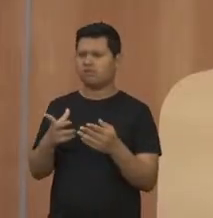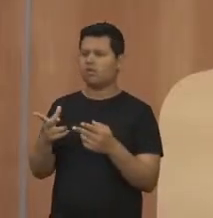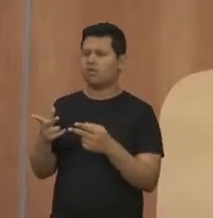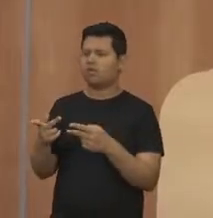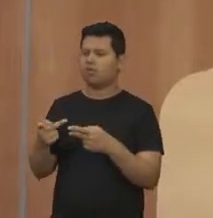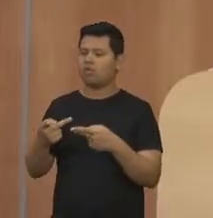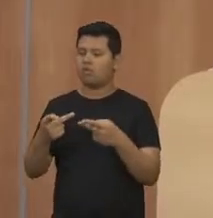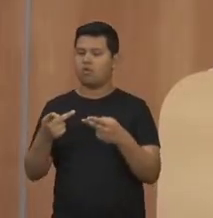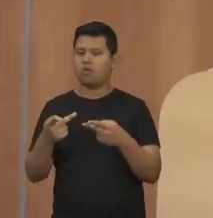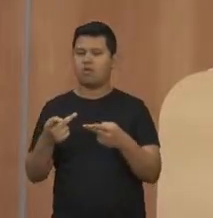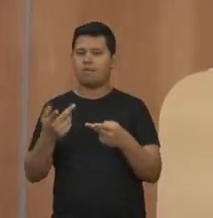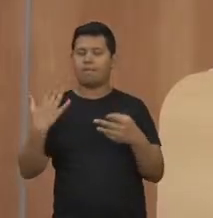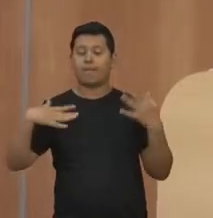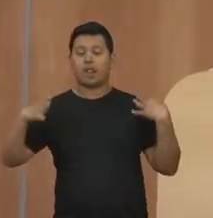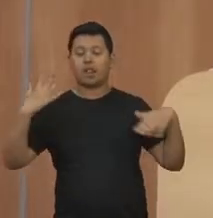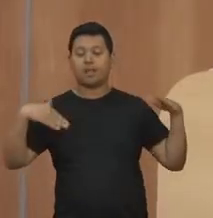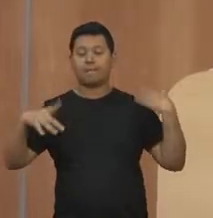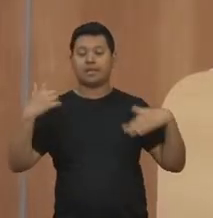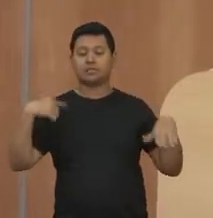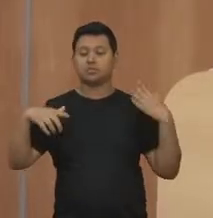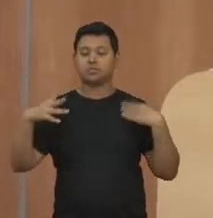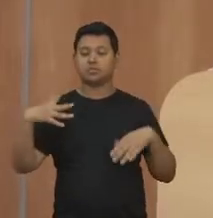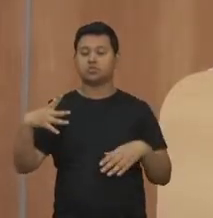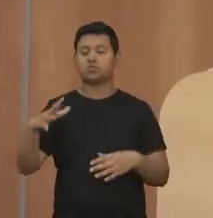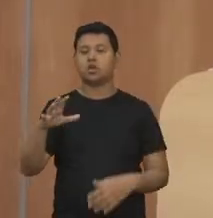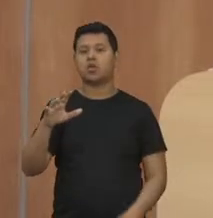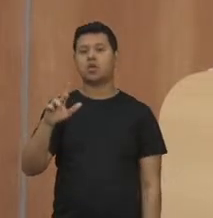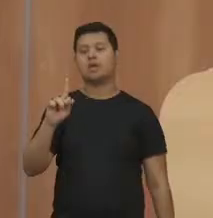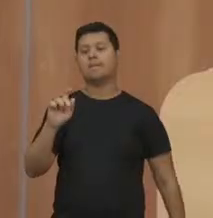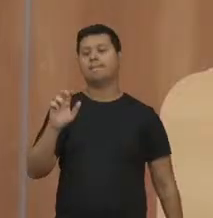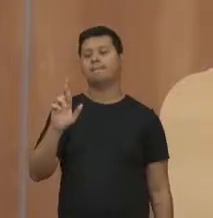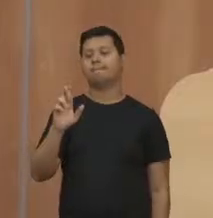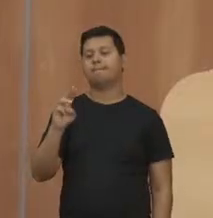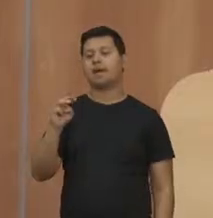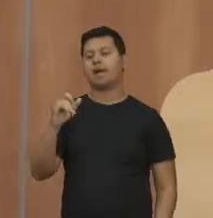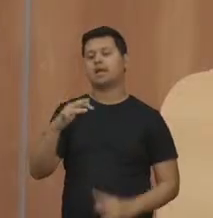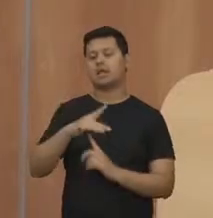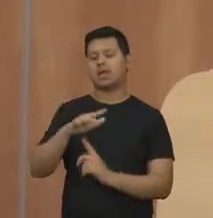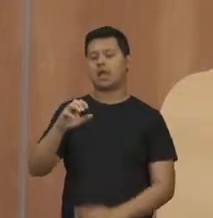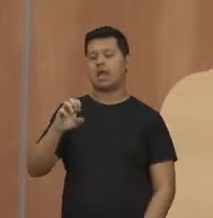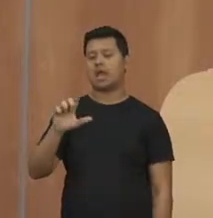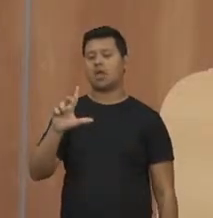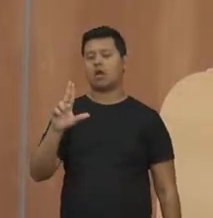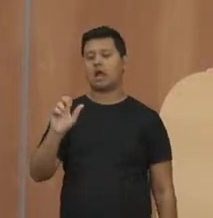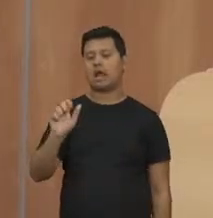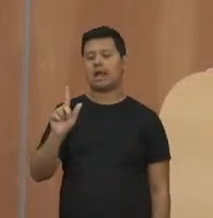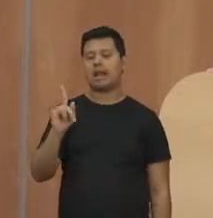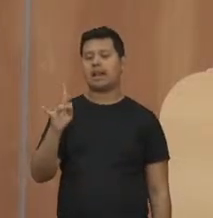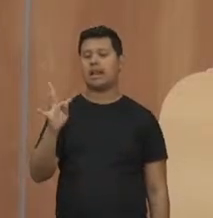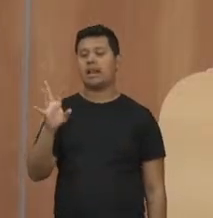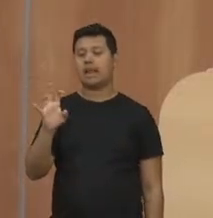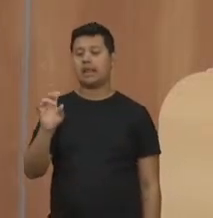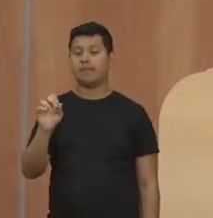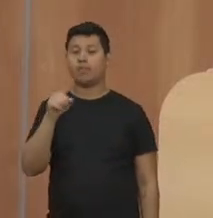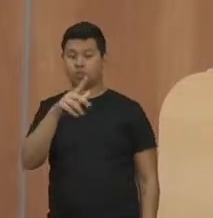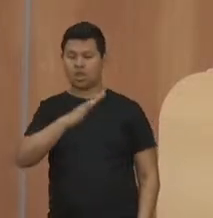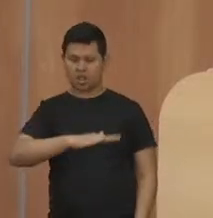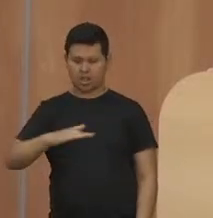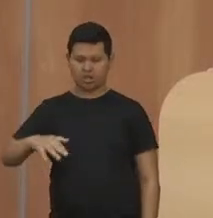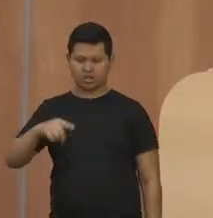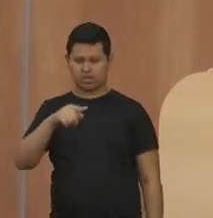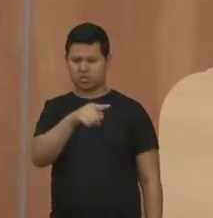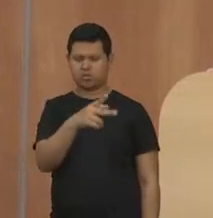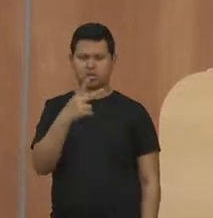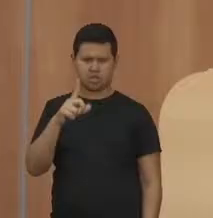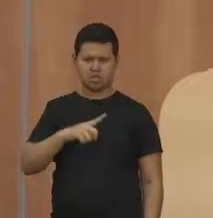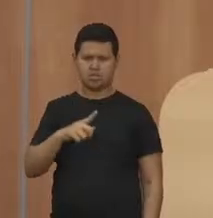lá do Parque dos Eucaliptos, que é um passeio educativo. E as crianças vão na biblioteca, lá tinha o teatro de fantoche, eu acho